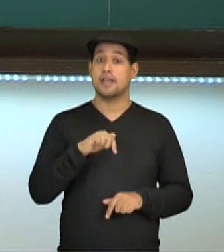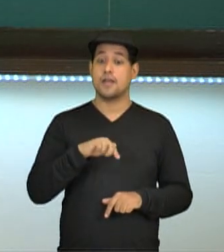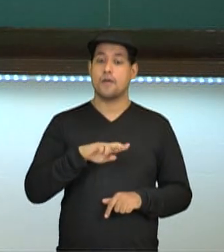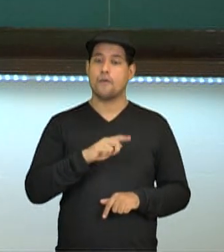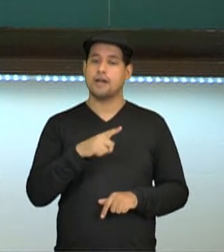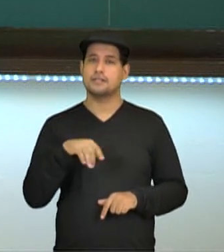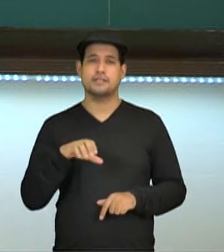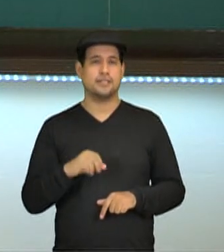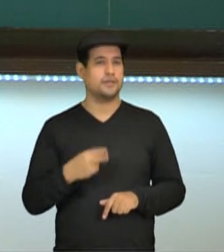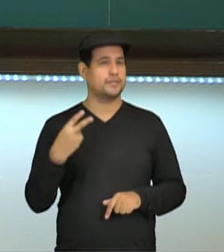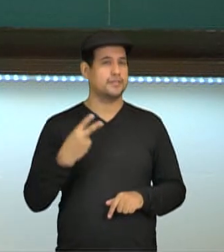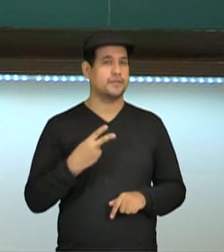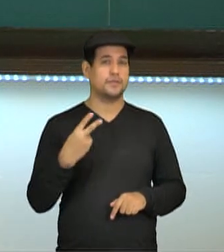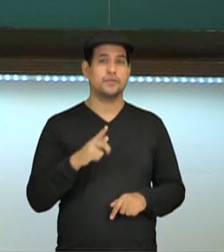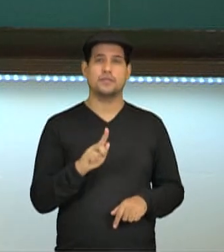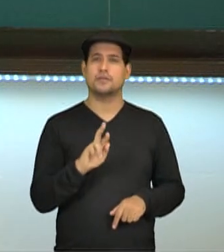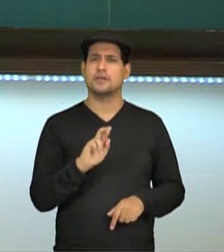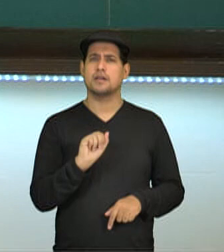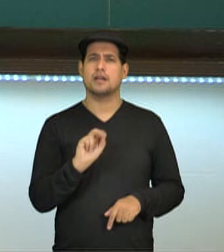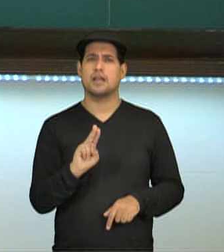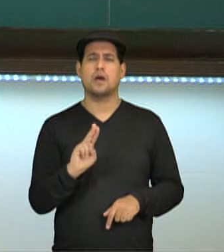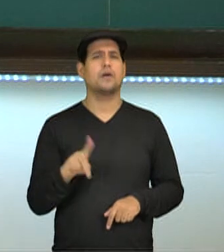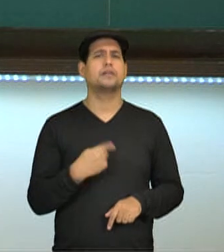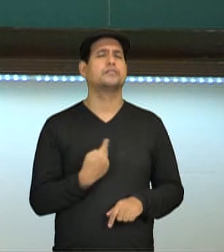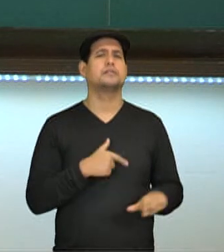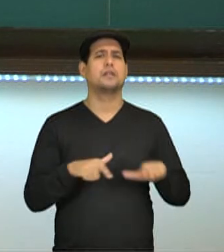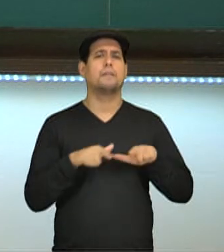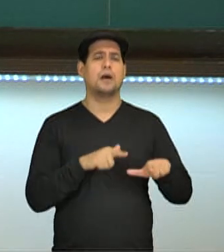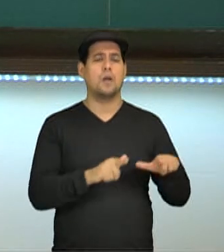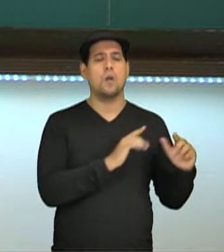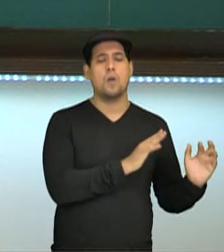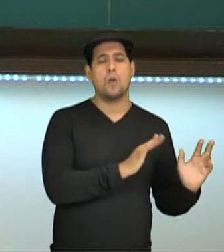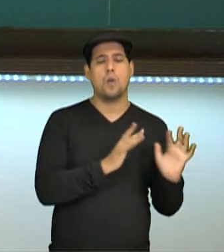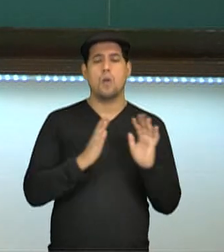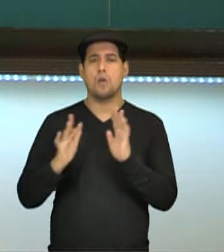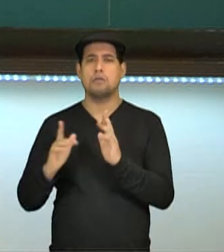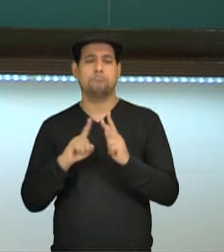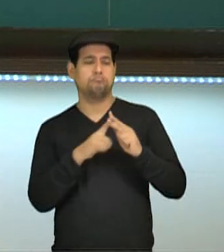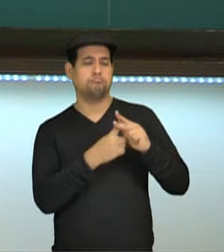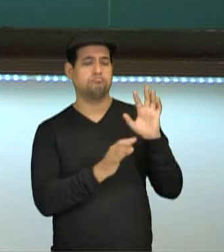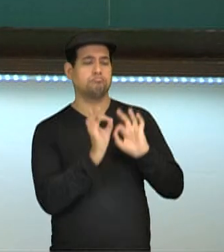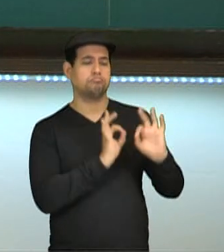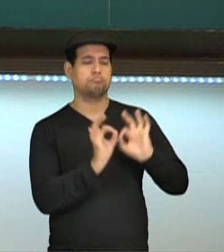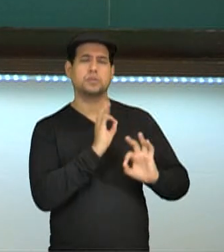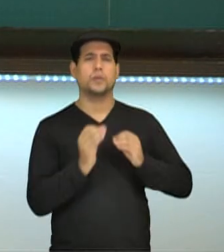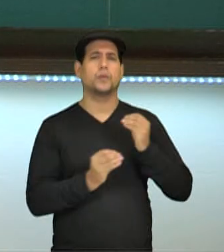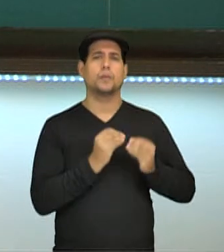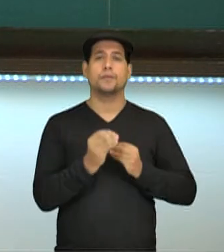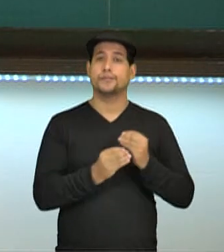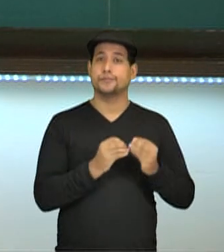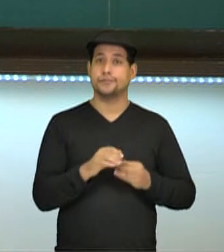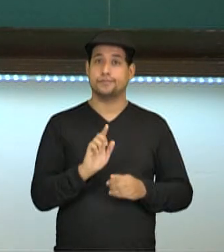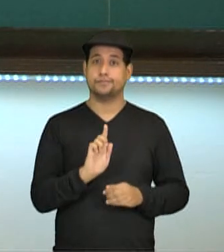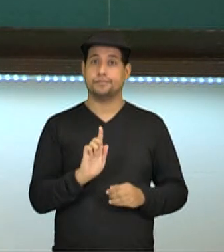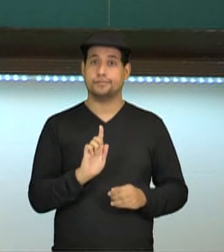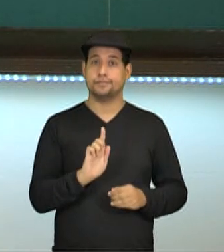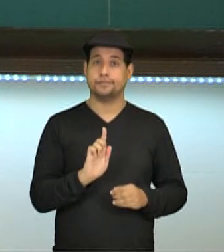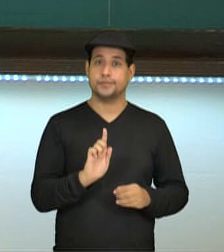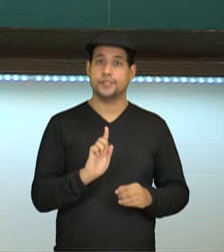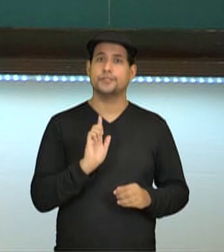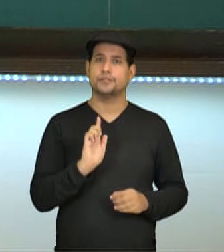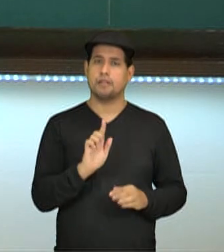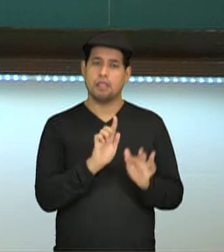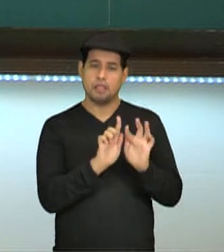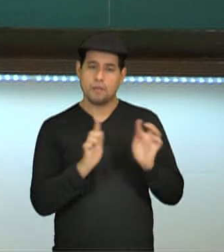do segundo grau. Mas estamos trabalhando o processo de resolução, o processo geométrico de Al-Khwarizmi.